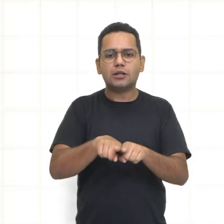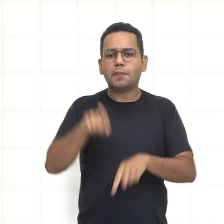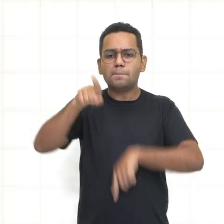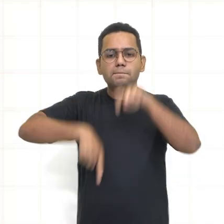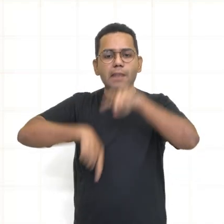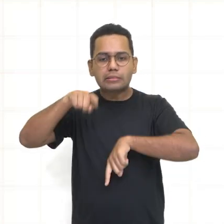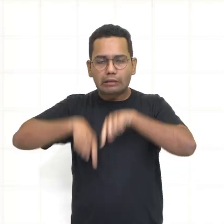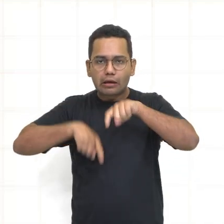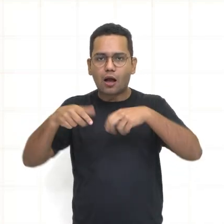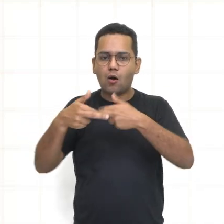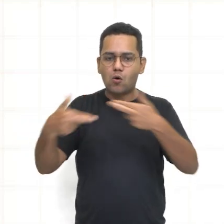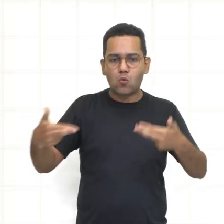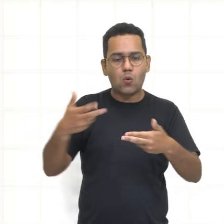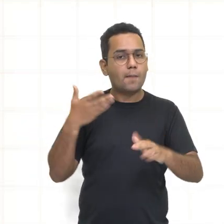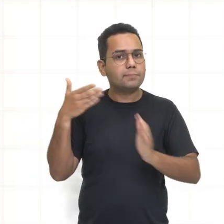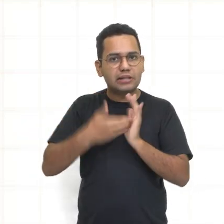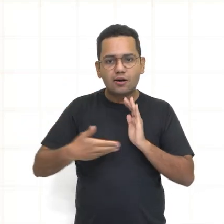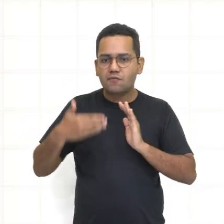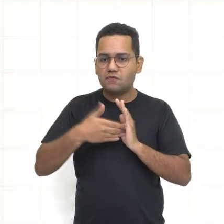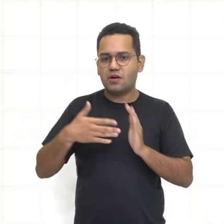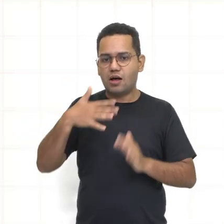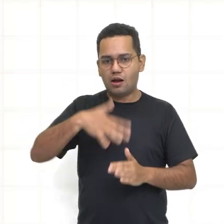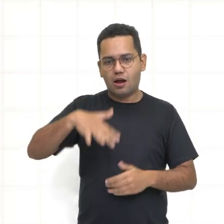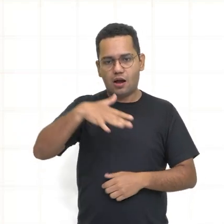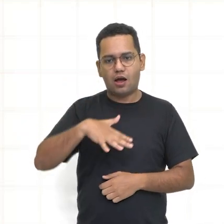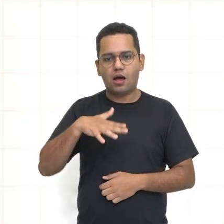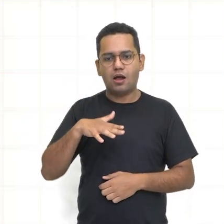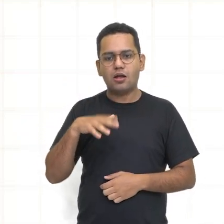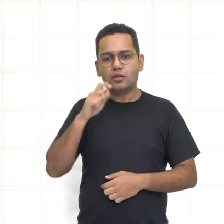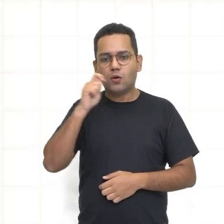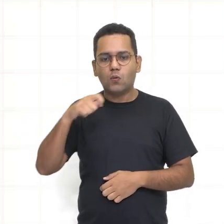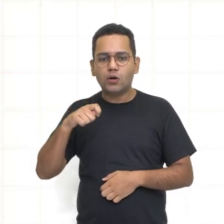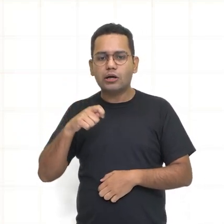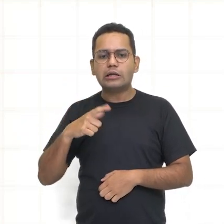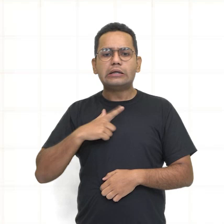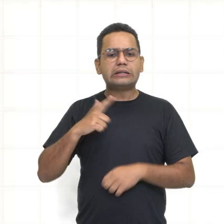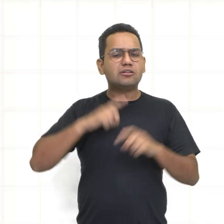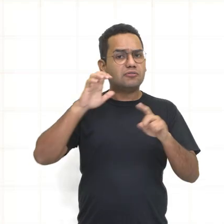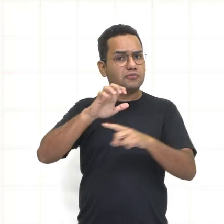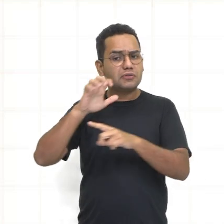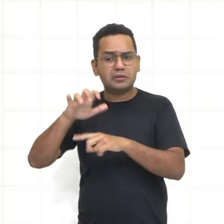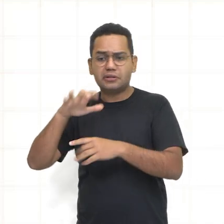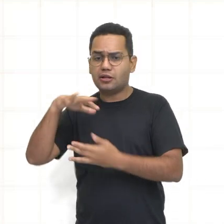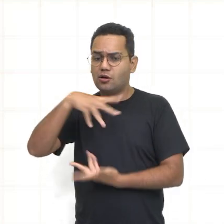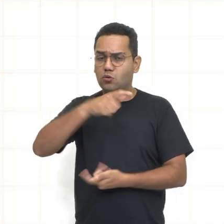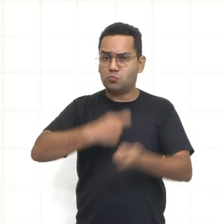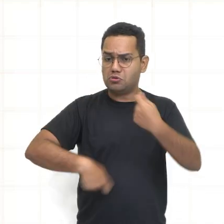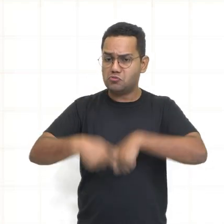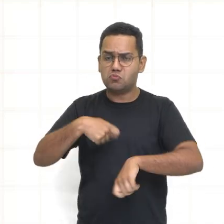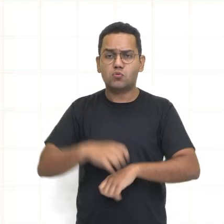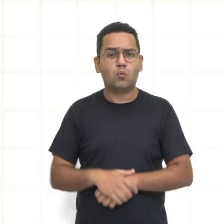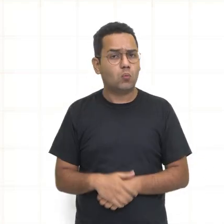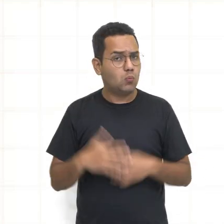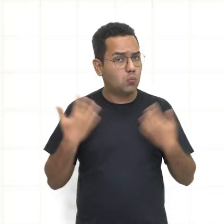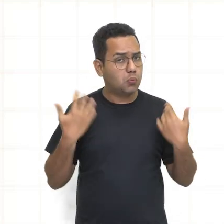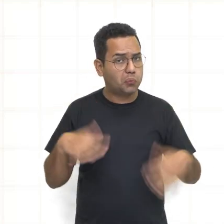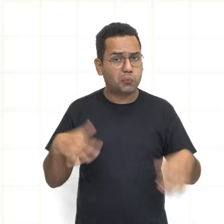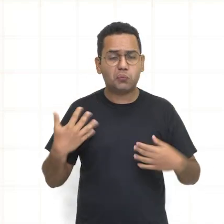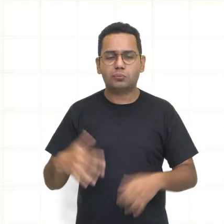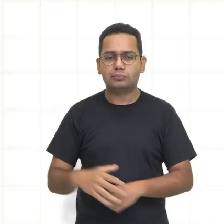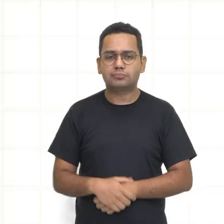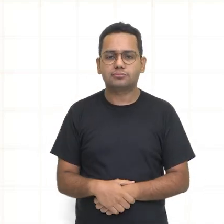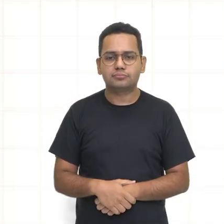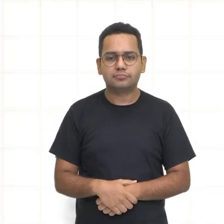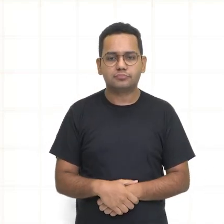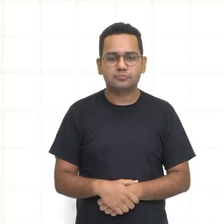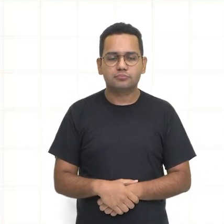das exportações de grãos na Ucrânia afetaram a economia global. Então, nesse contexto